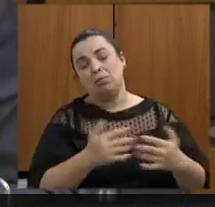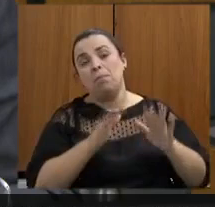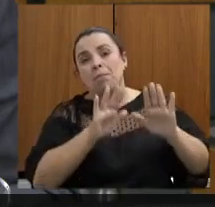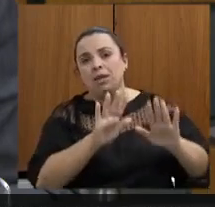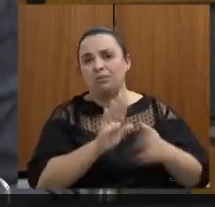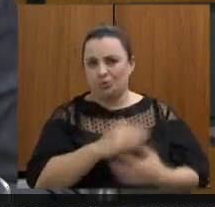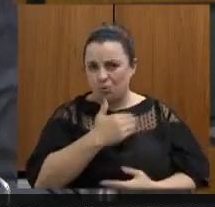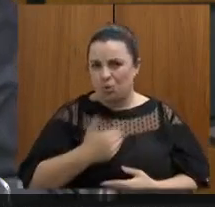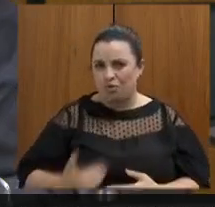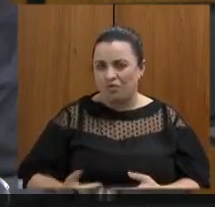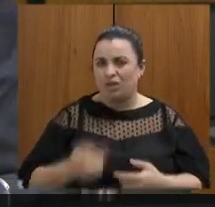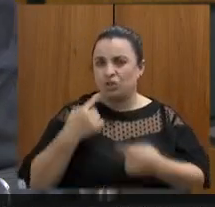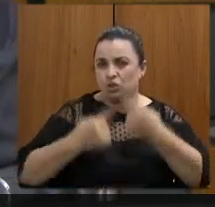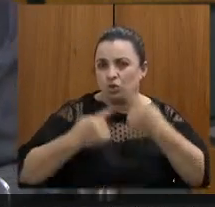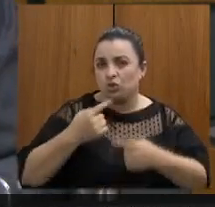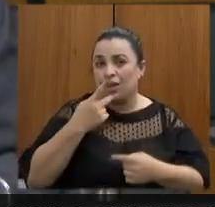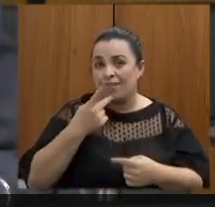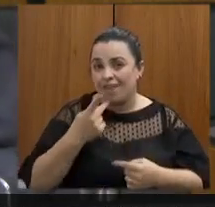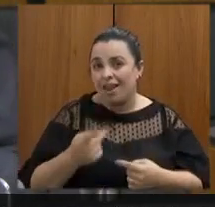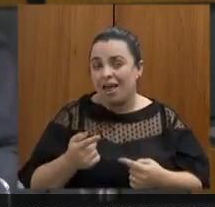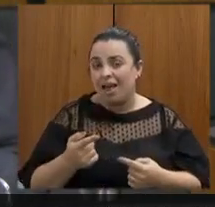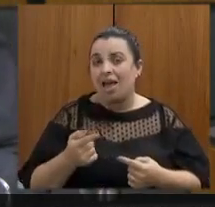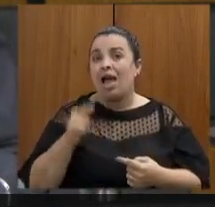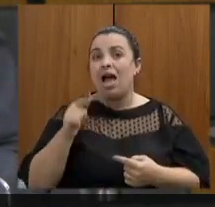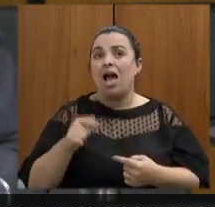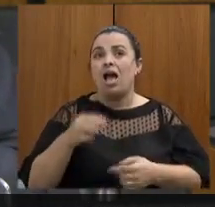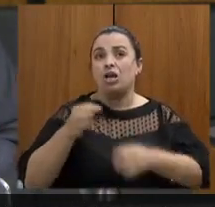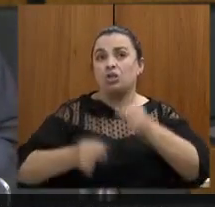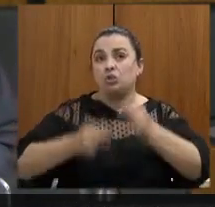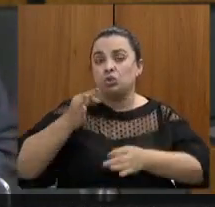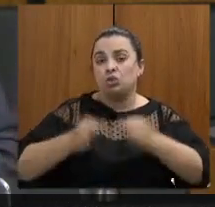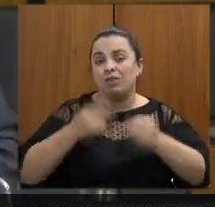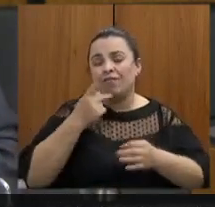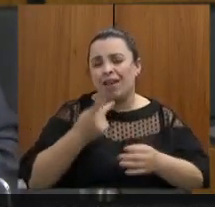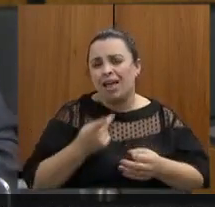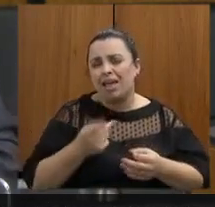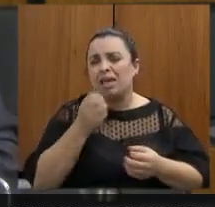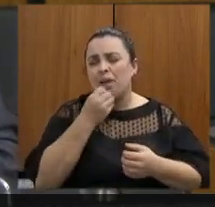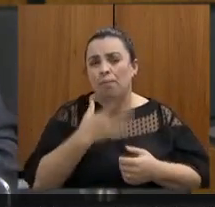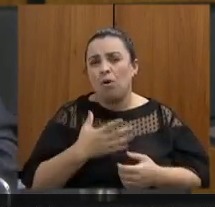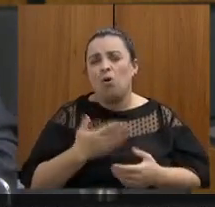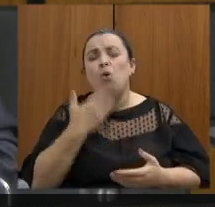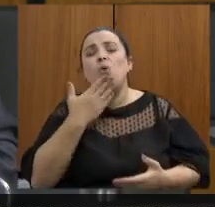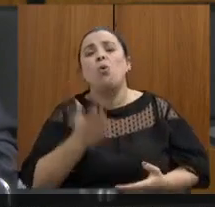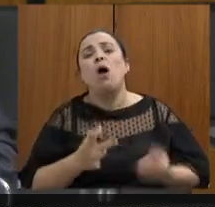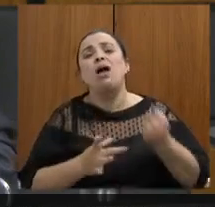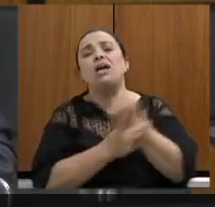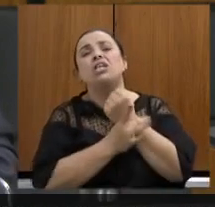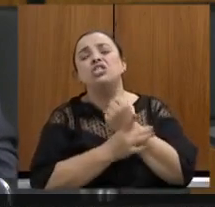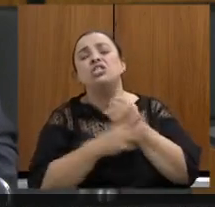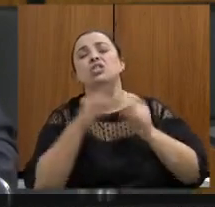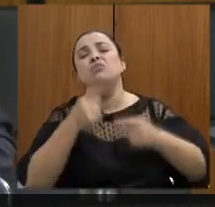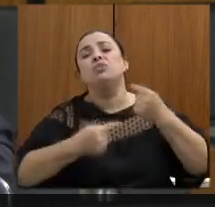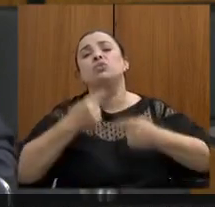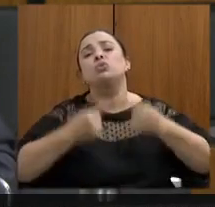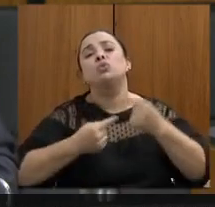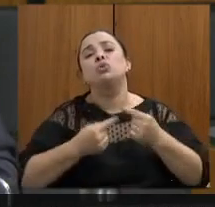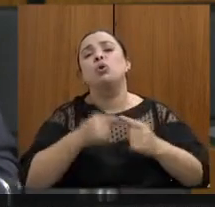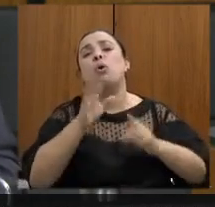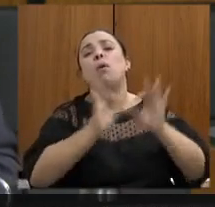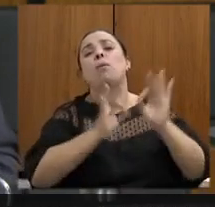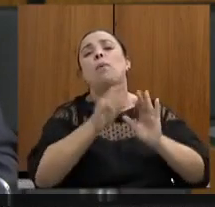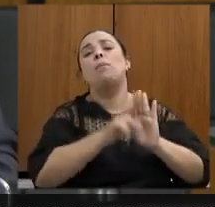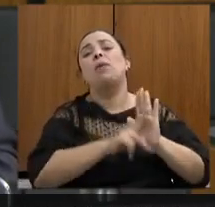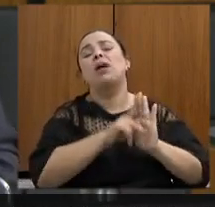condições do regime foi à justiça para que esse fosse imposto com a garantir que nós vamos curtir aqui o plano e como é a possibilidade